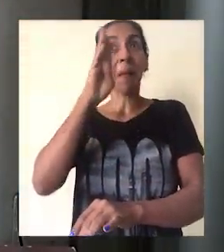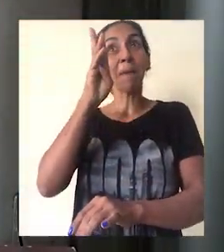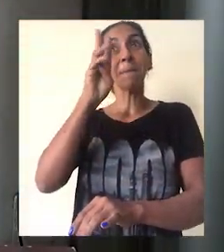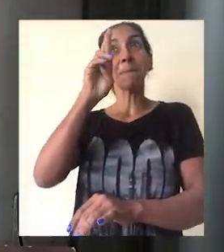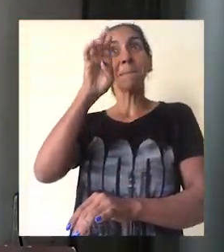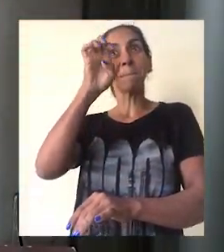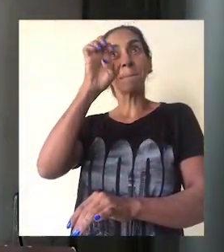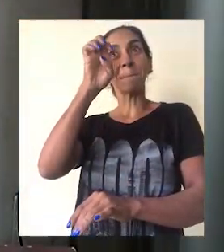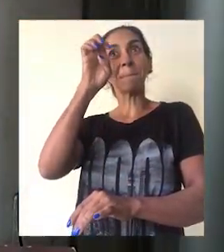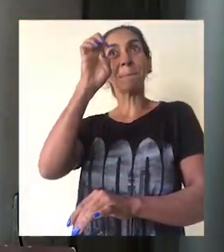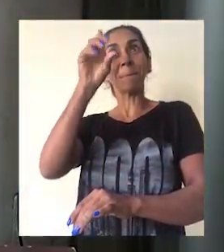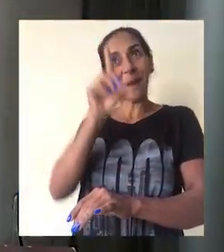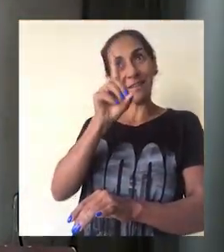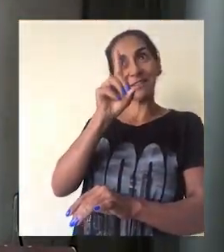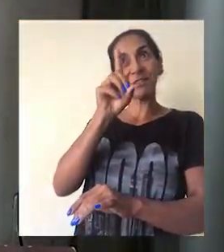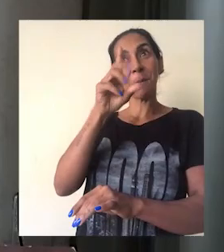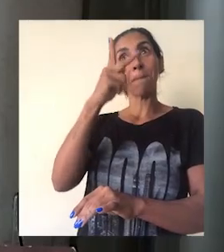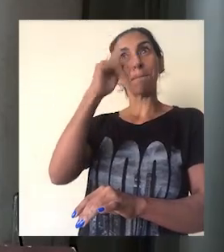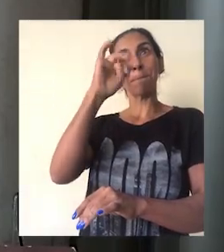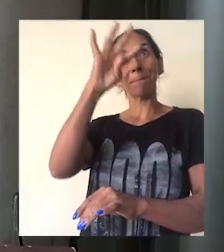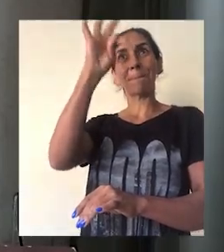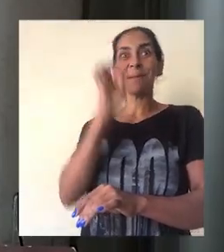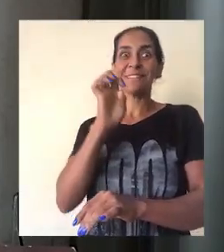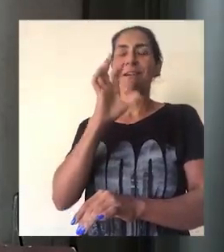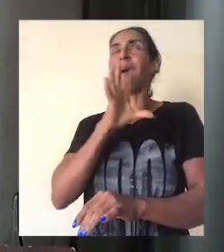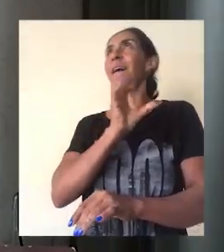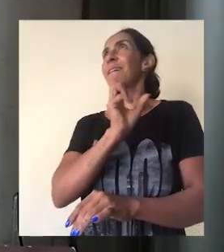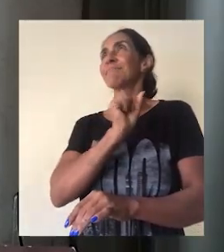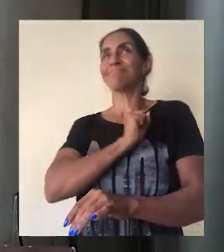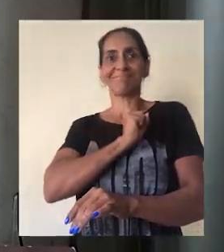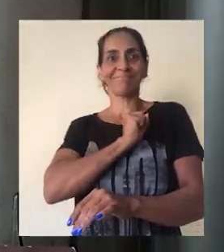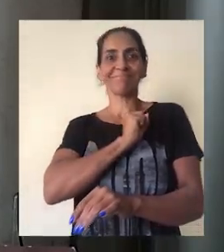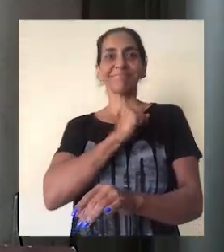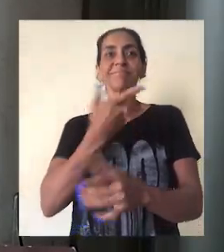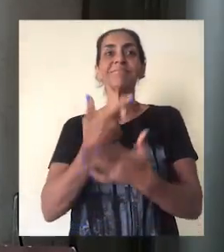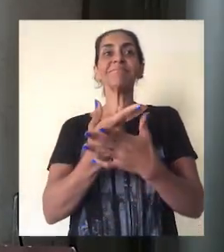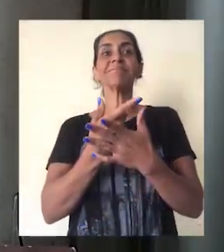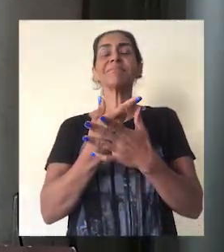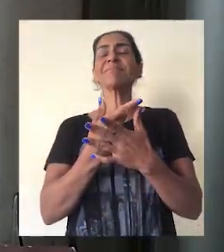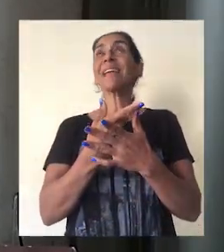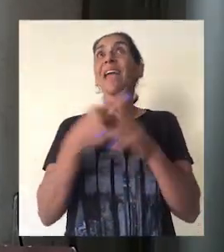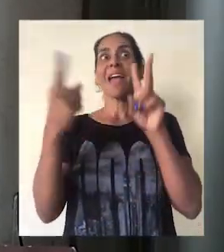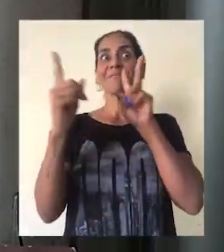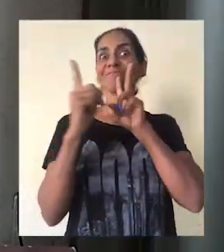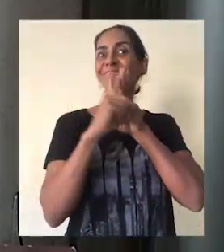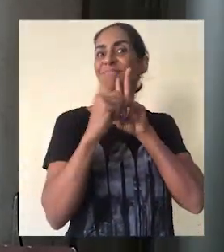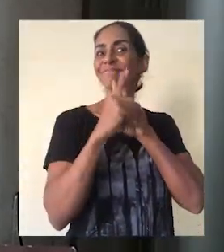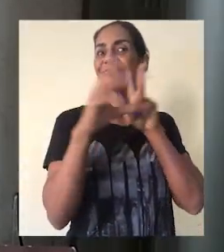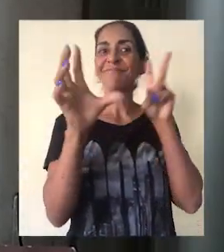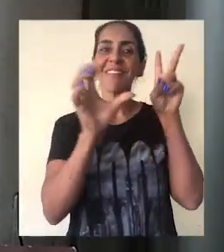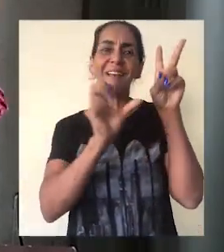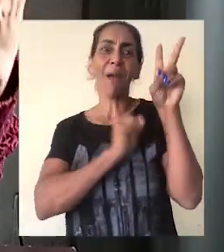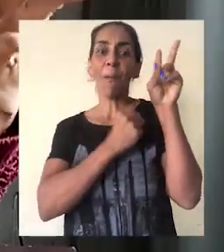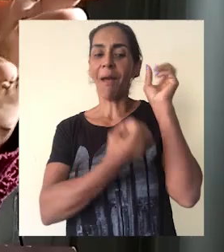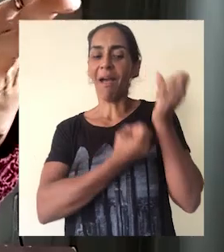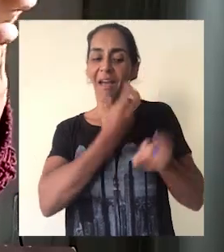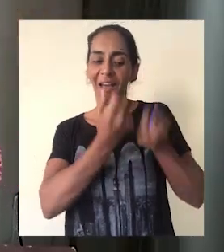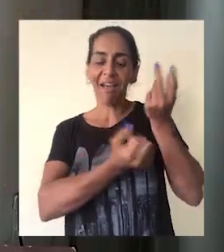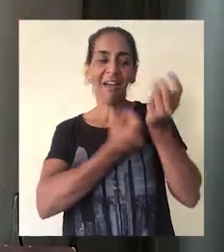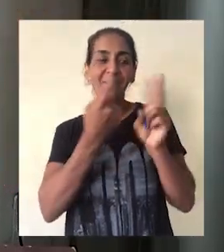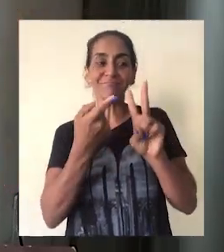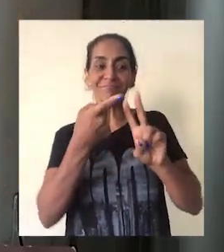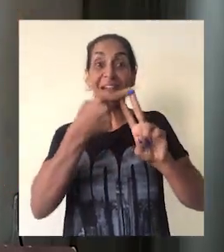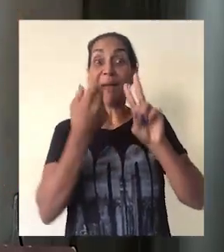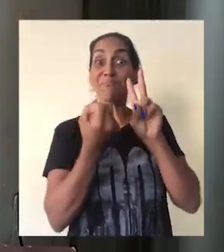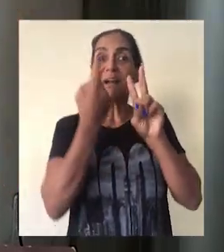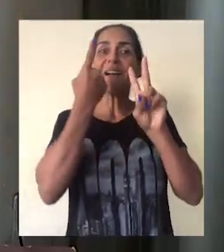e eu achei uma adaptação bem cinematográfica mesmo, bem legal, mas a que eu realmente sou apaixonada, que pra mim